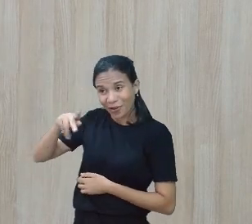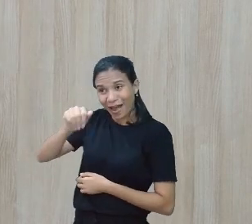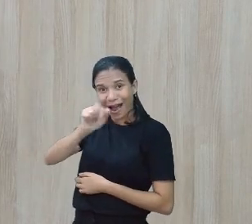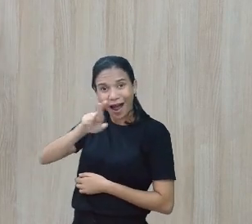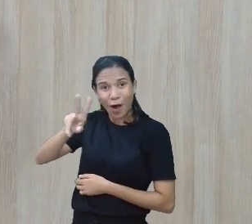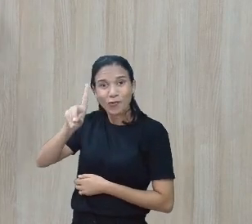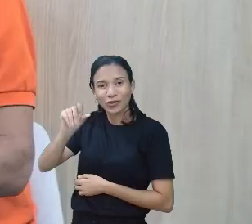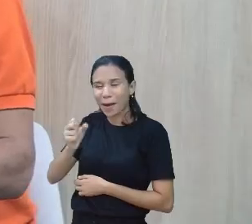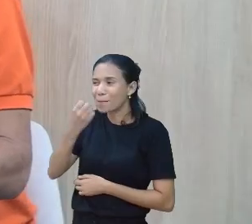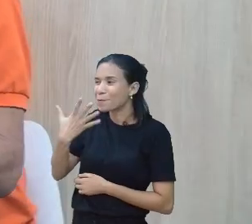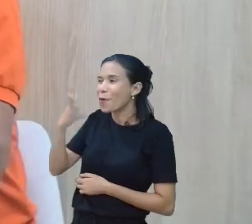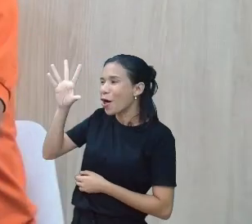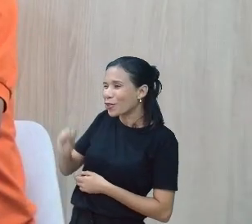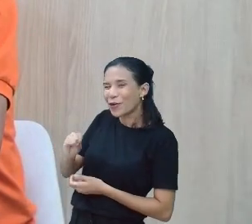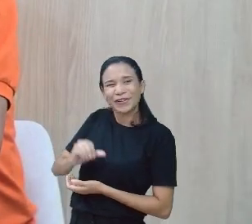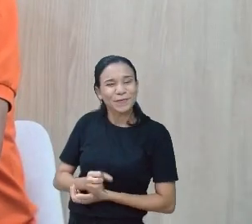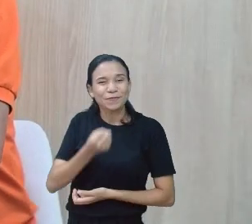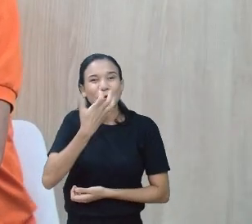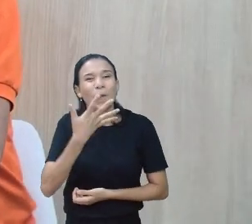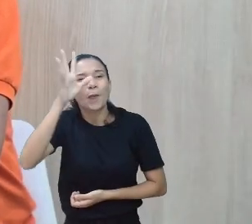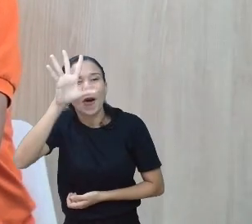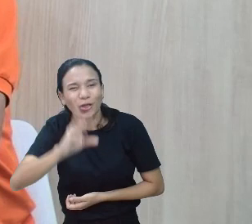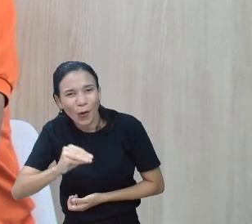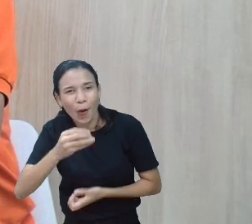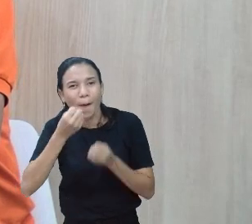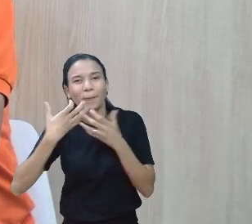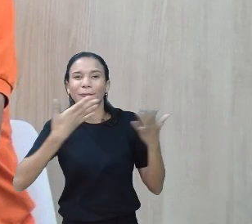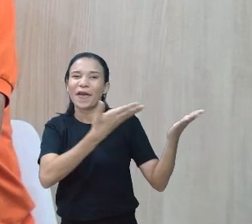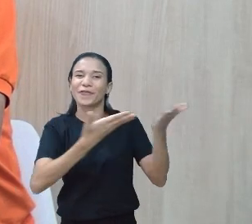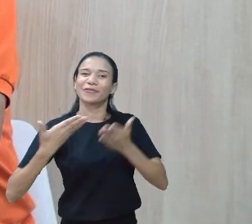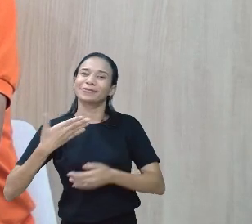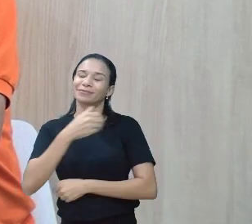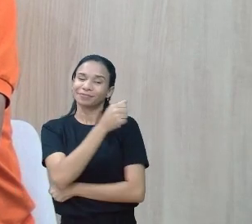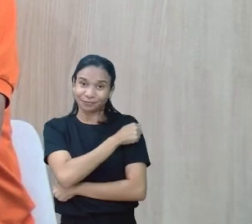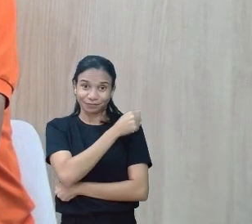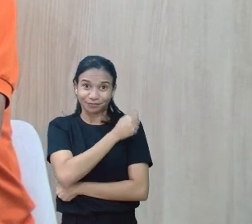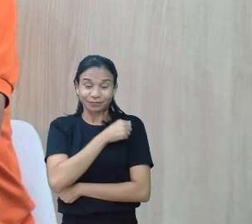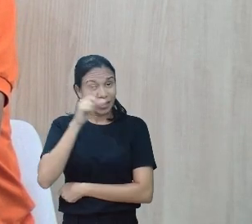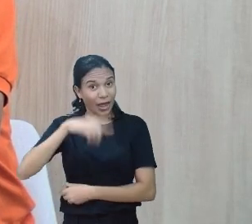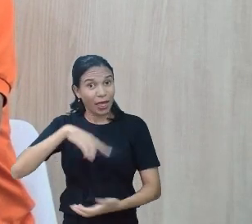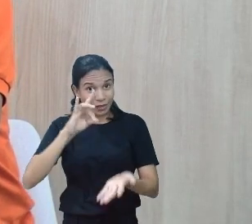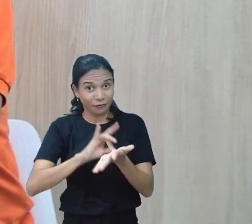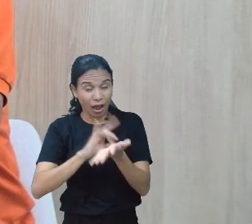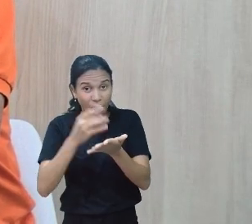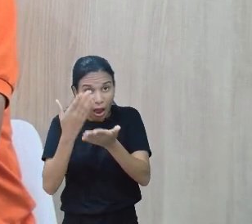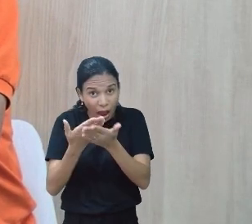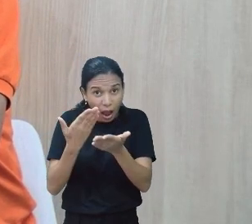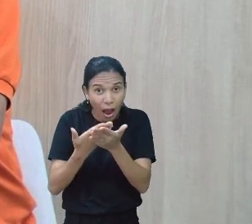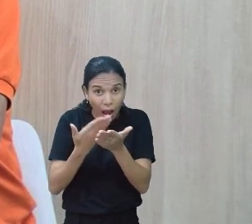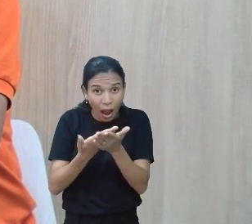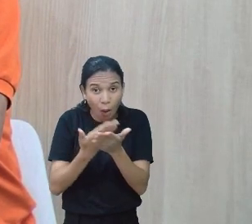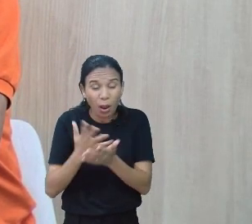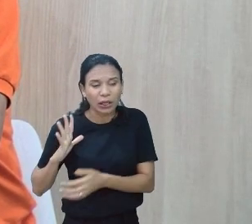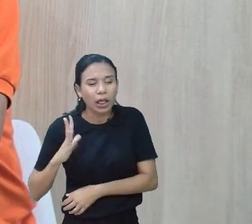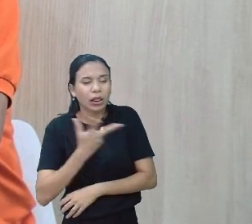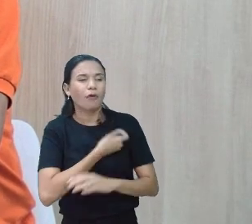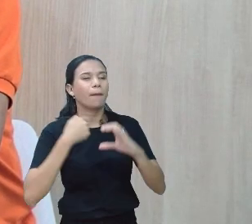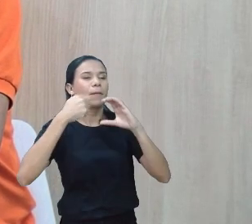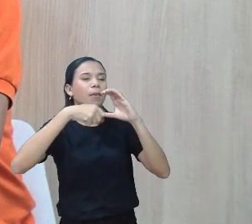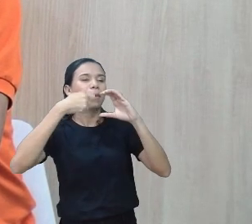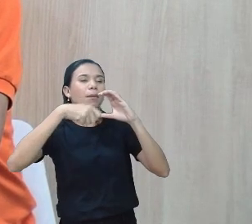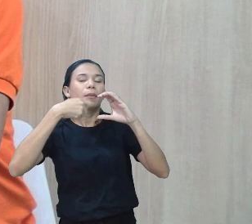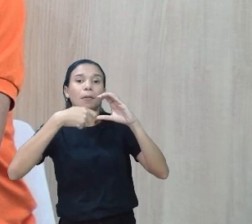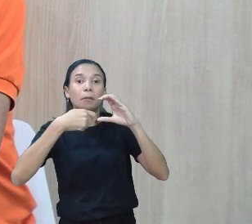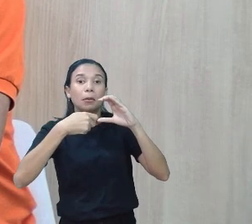Boa noite. Boa noite, professor Edo. Seja bem-vindo a todos os estudantes. Realmente nossa aula está sendo gravada, é a oportunidade que vocês têm para